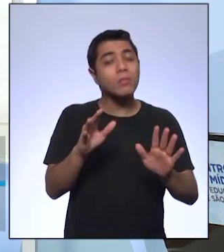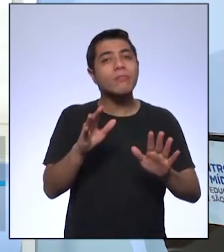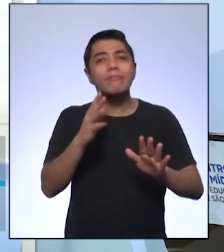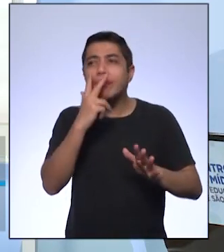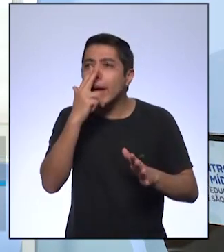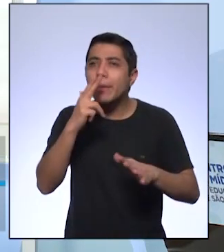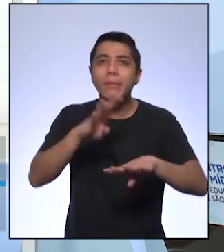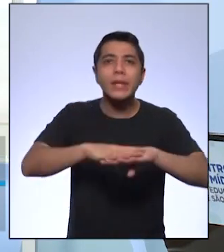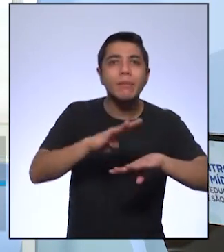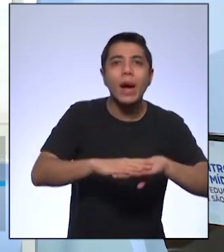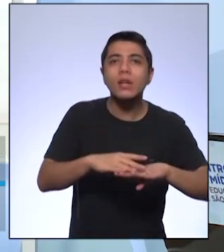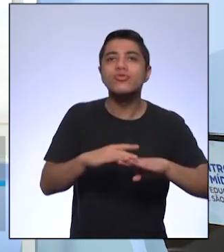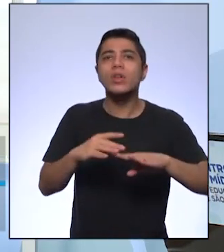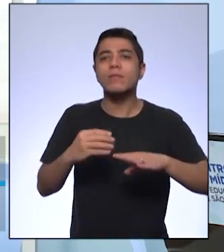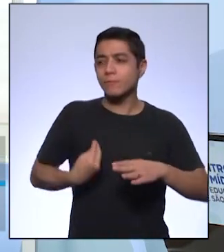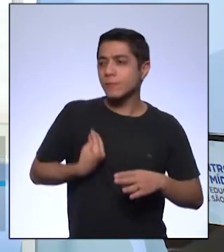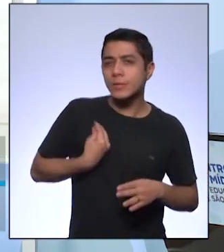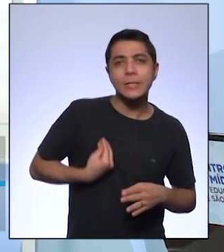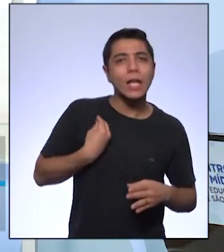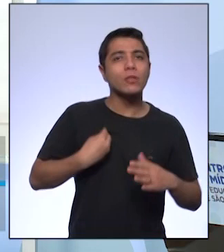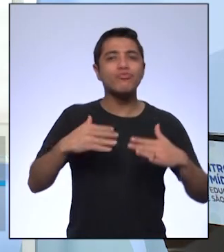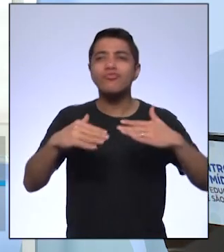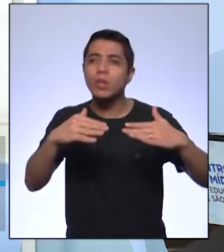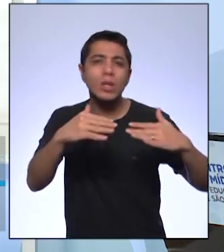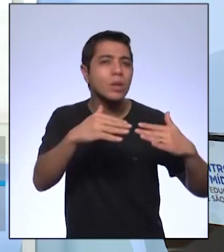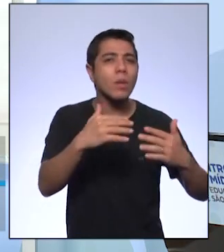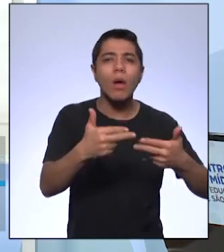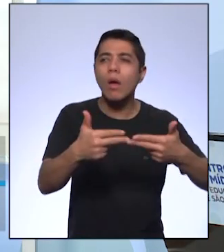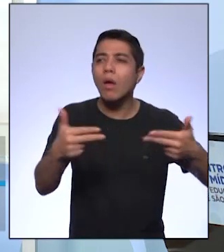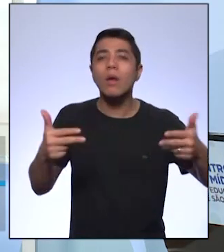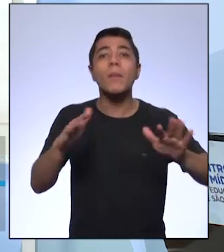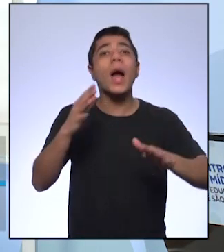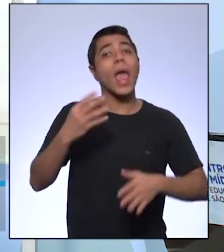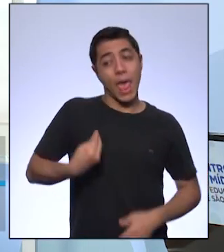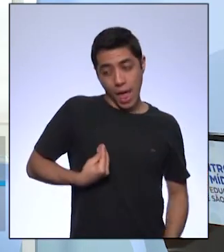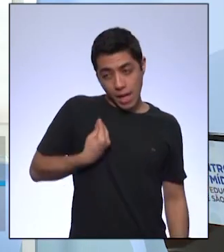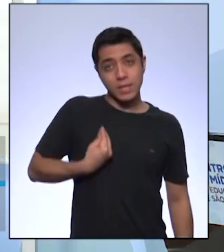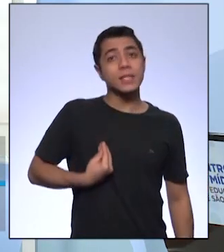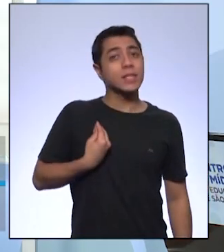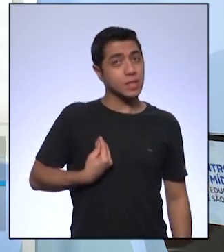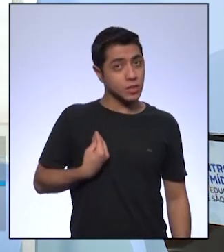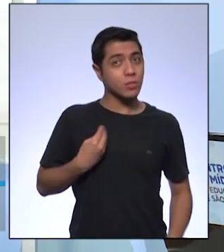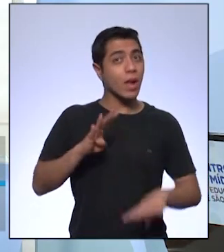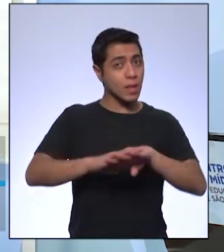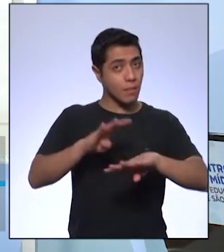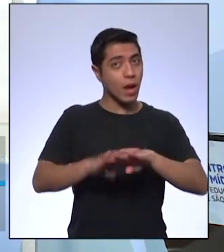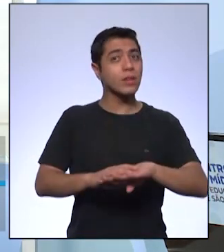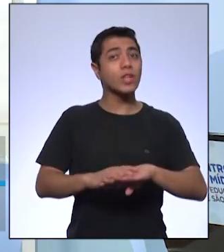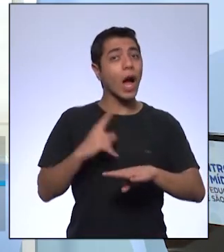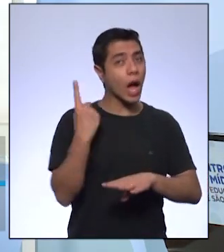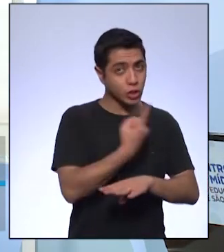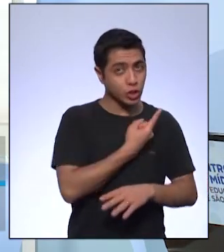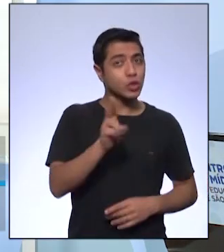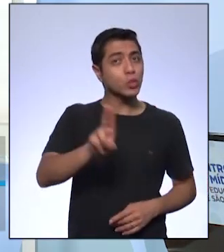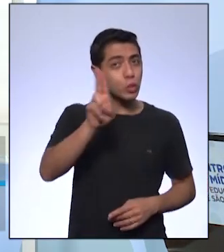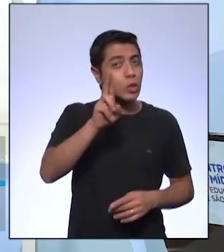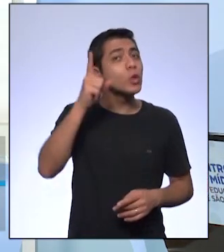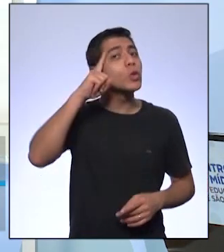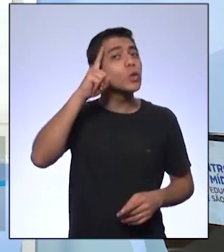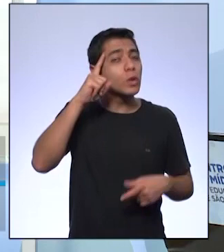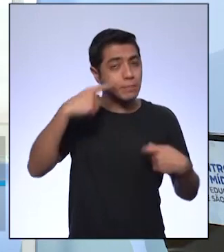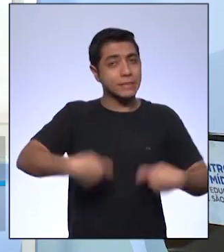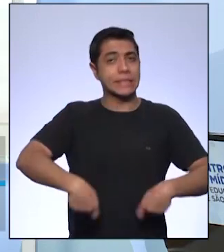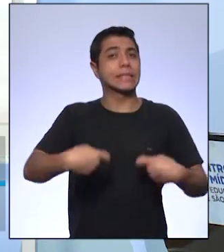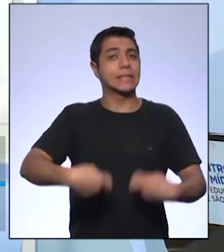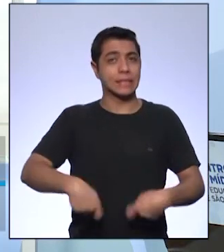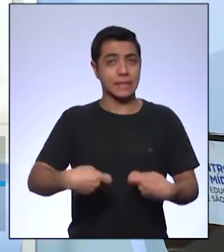dinâmica, mais viva na sua rotina de aula. Mas é importante que você perceba que ela existe e que ela está ali com a gente. O que a gente vai